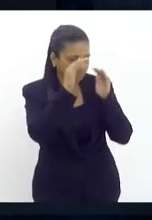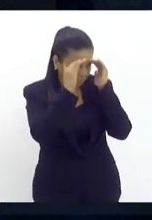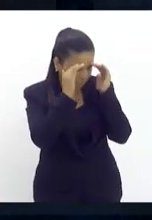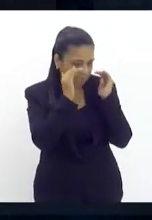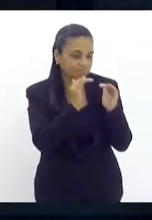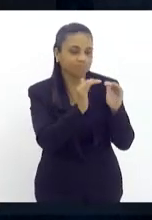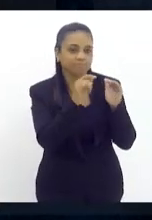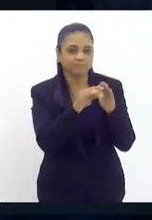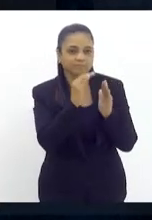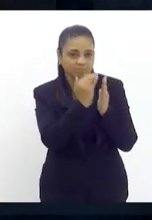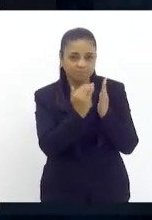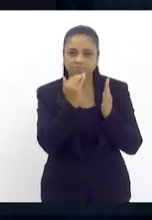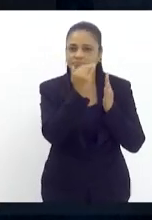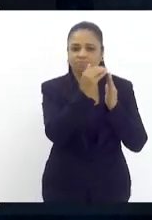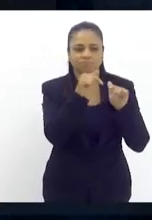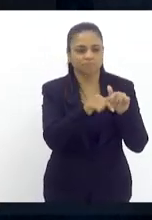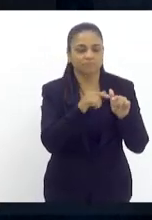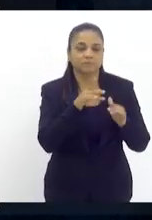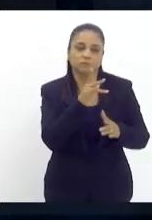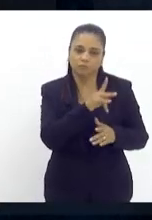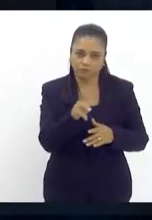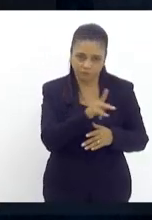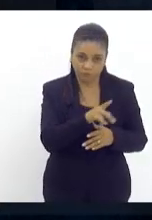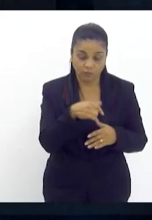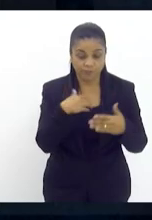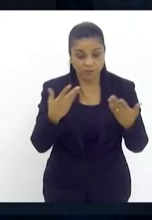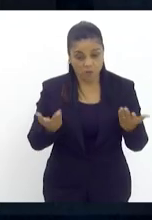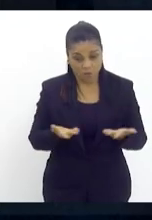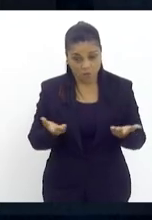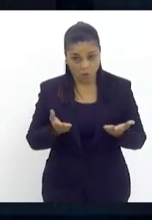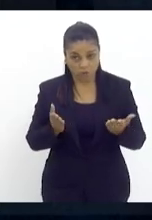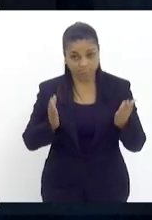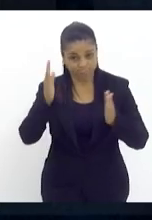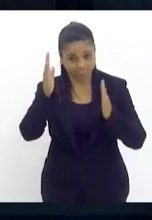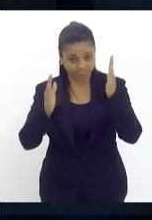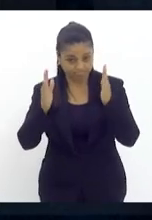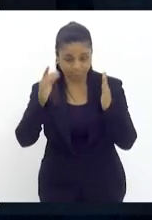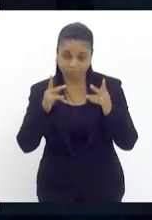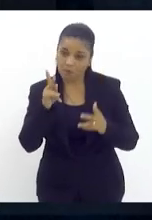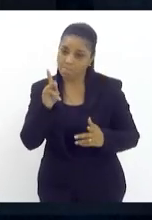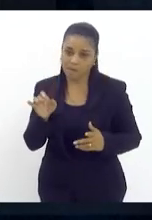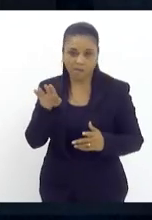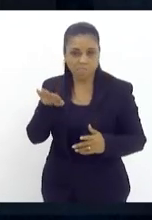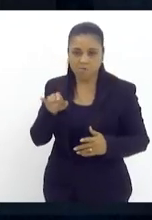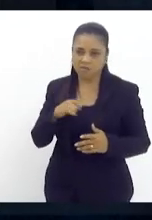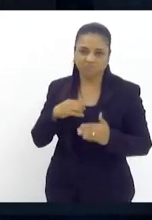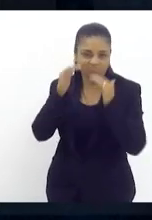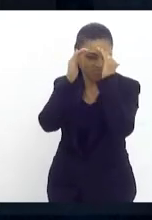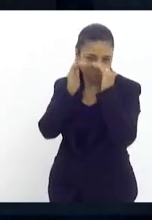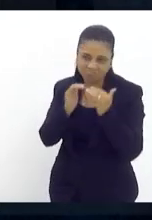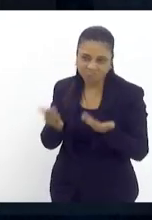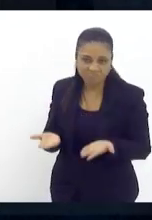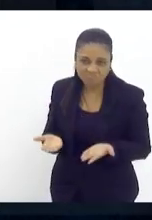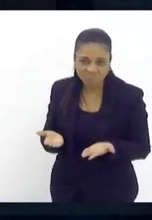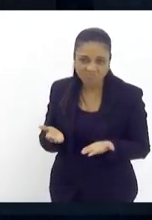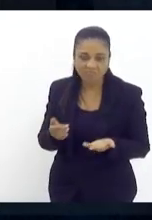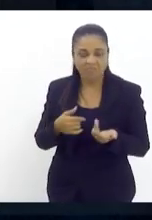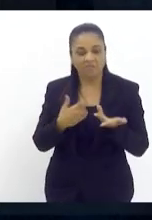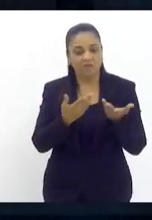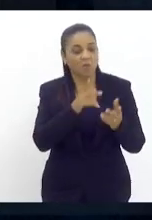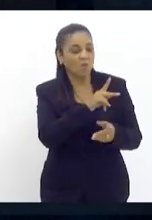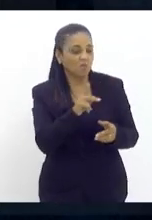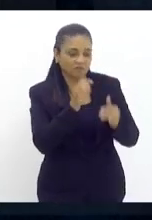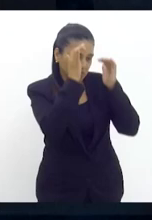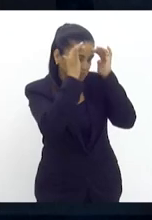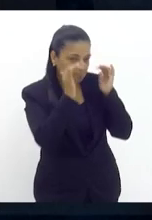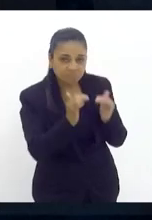Tá? Mas nós vivemos hoje um tempo onde os pais não têm autoridade, o professor não tem